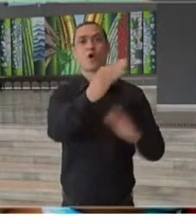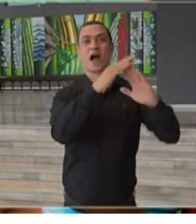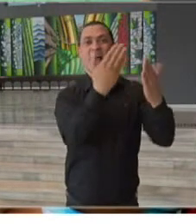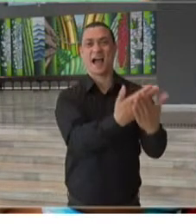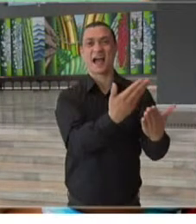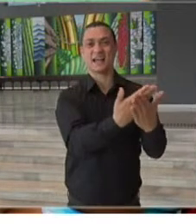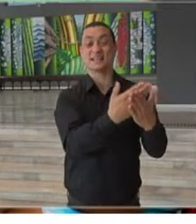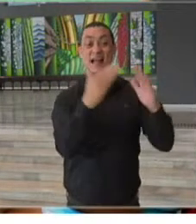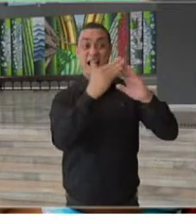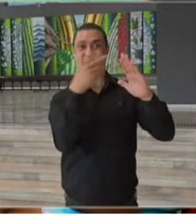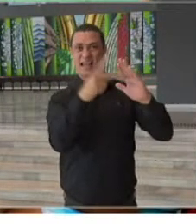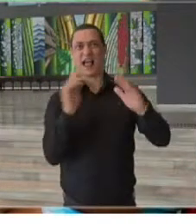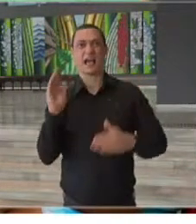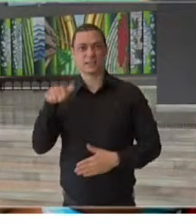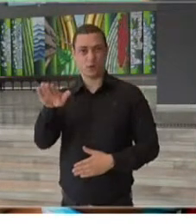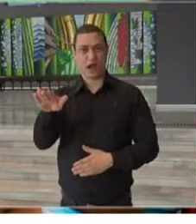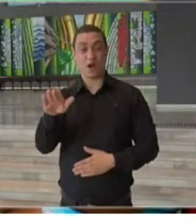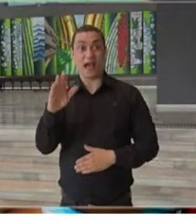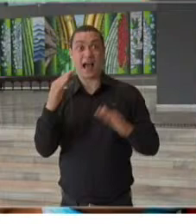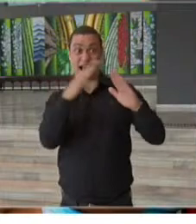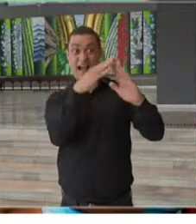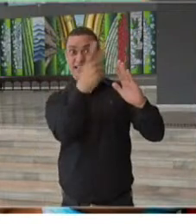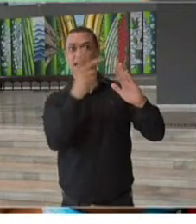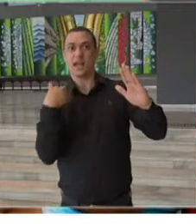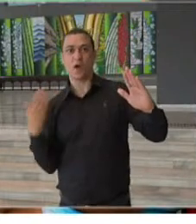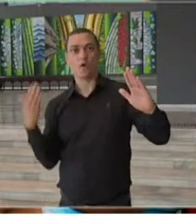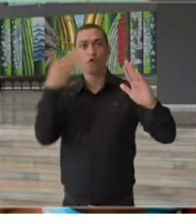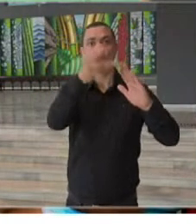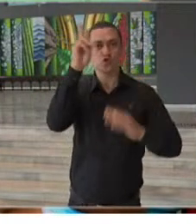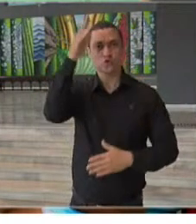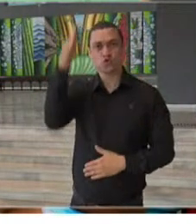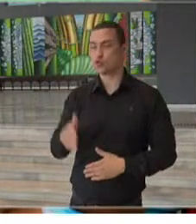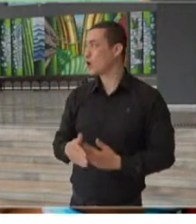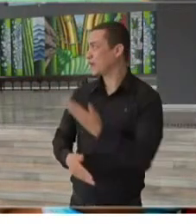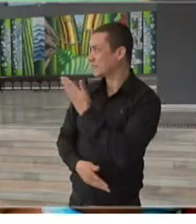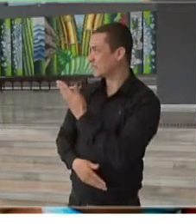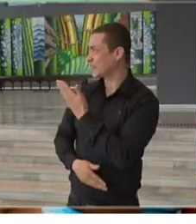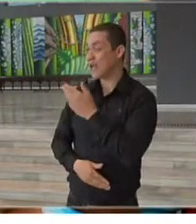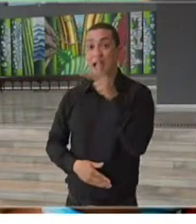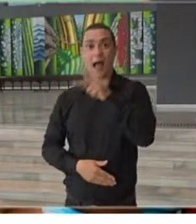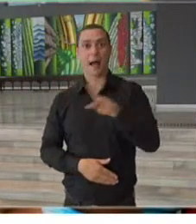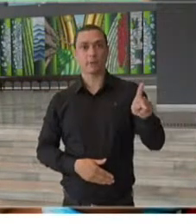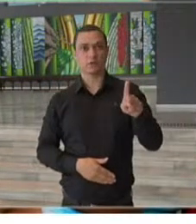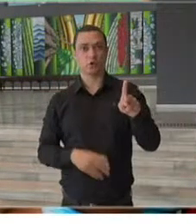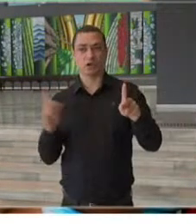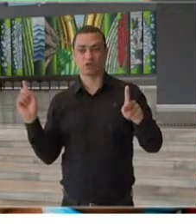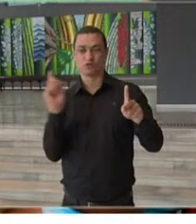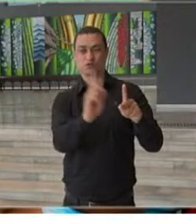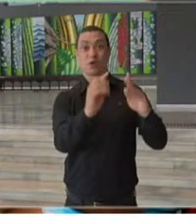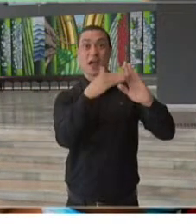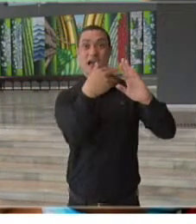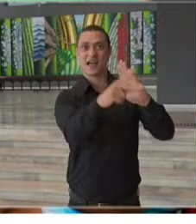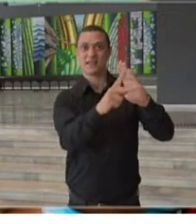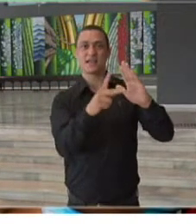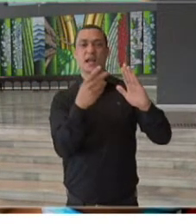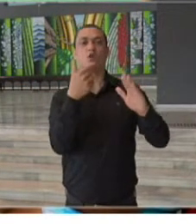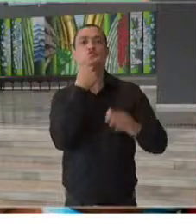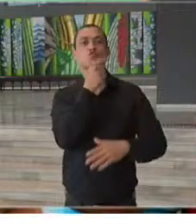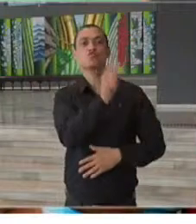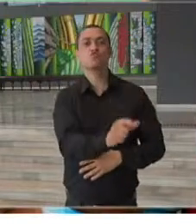estudantes lá em São Carlos. Por exemplo, aqui é o caso dela atendendo um estudante, o aluno